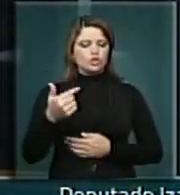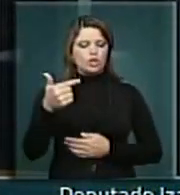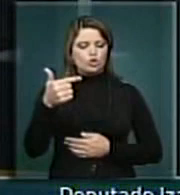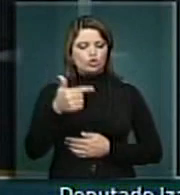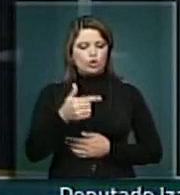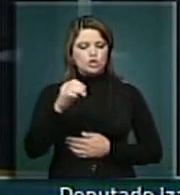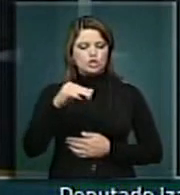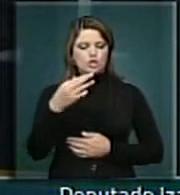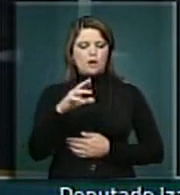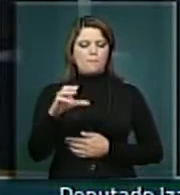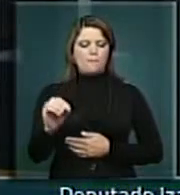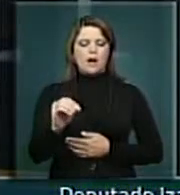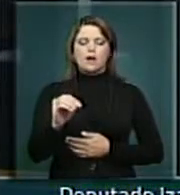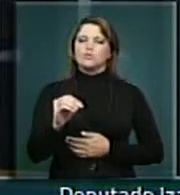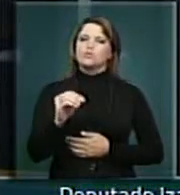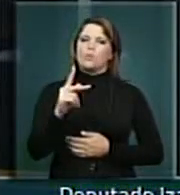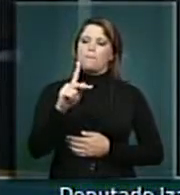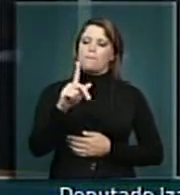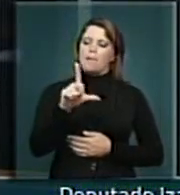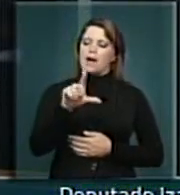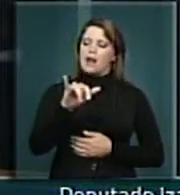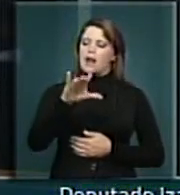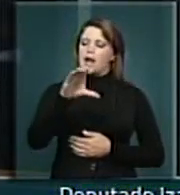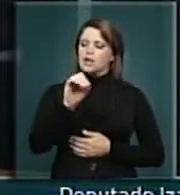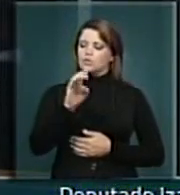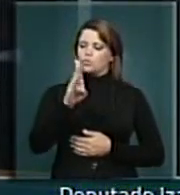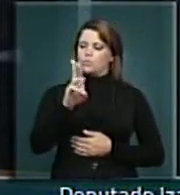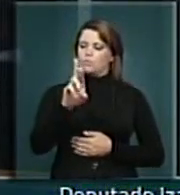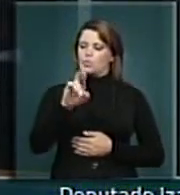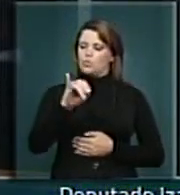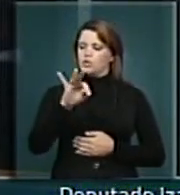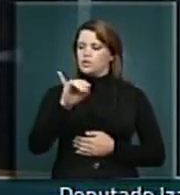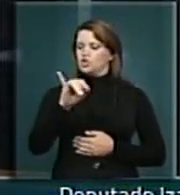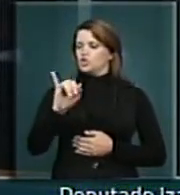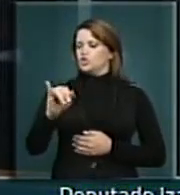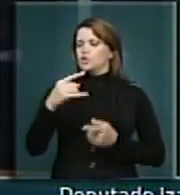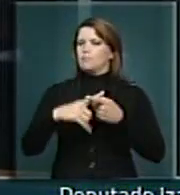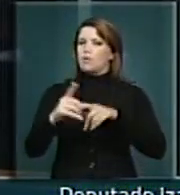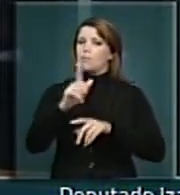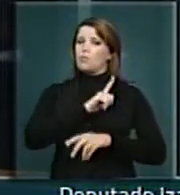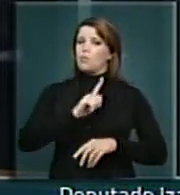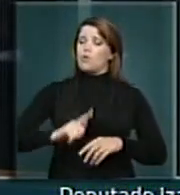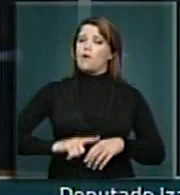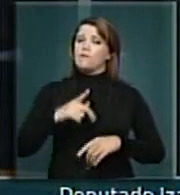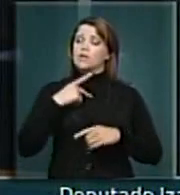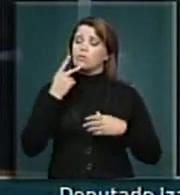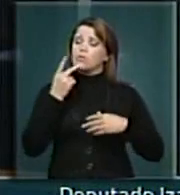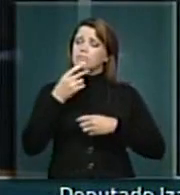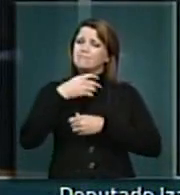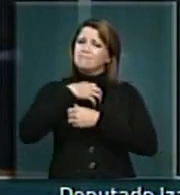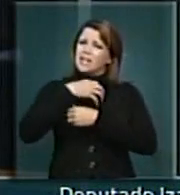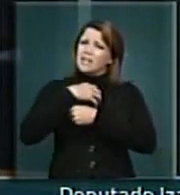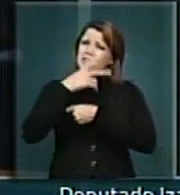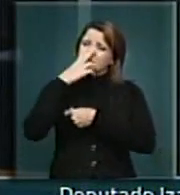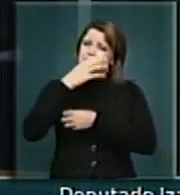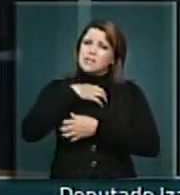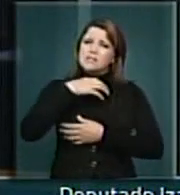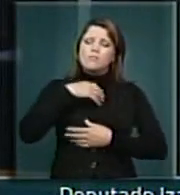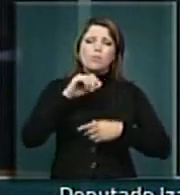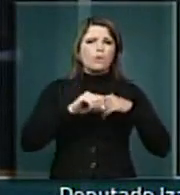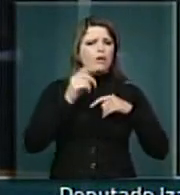no Palácio do Buriti, na Praça do Palácio do Buriti, para que o governador pudesse sensibilizar